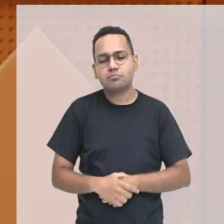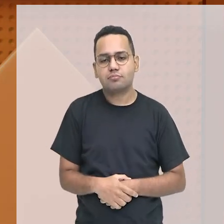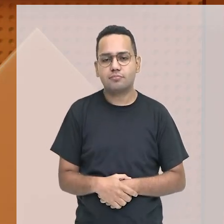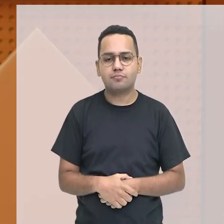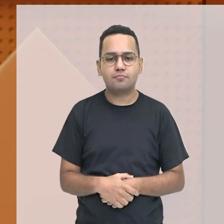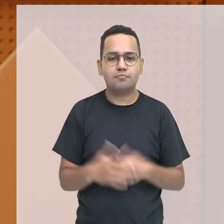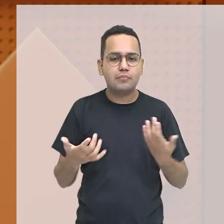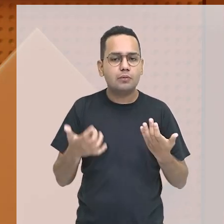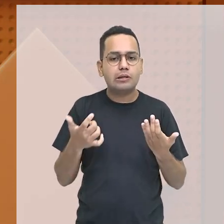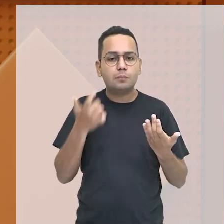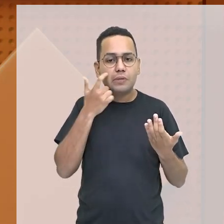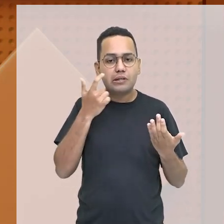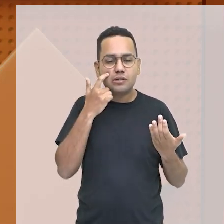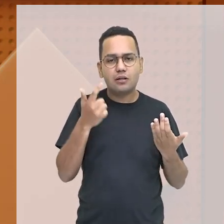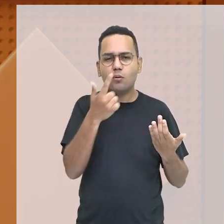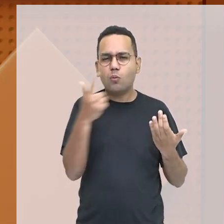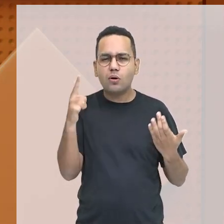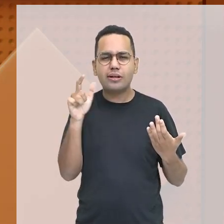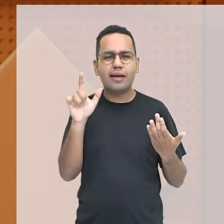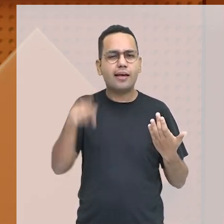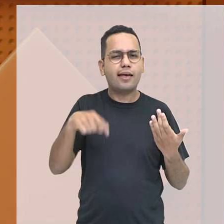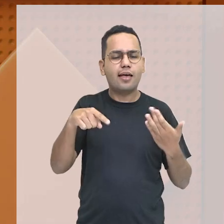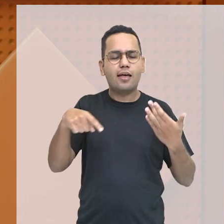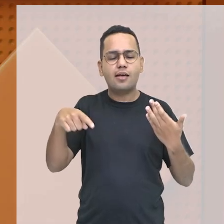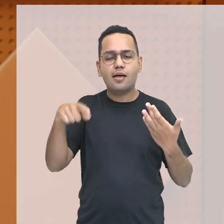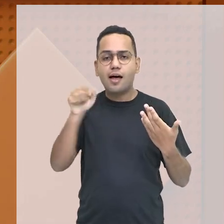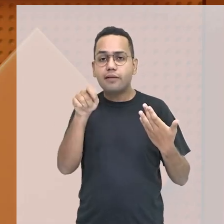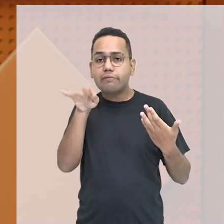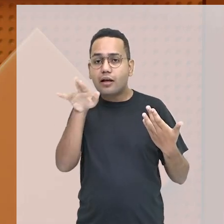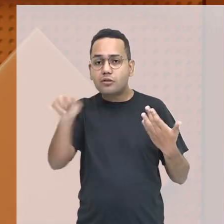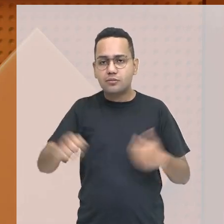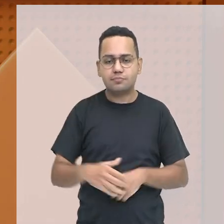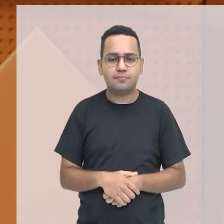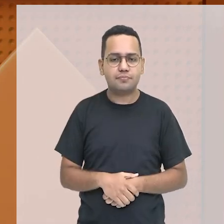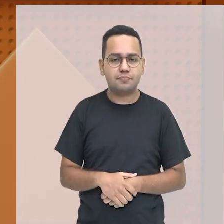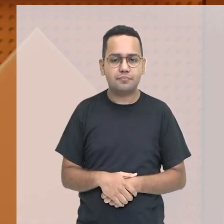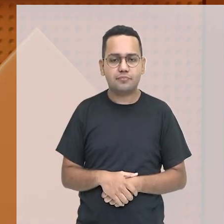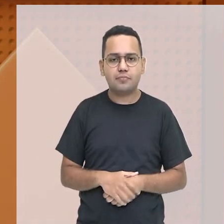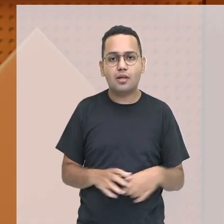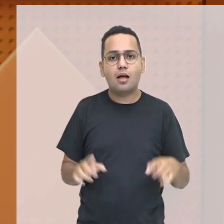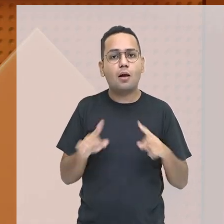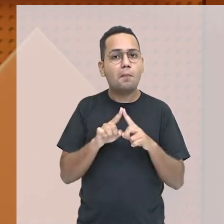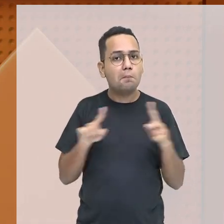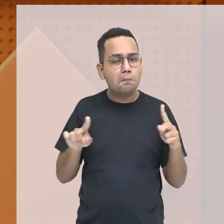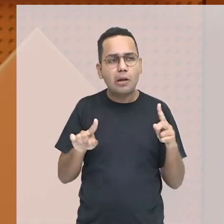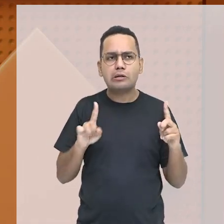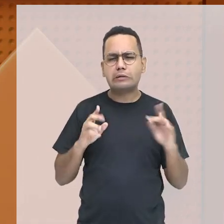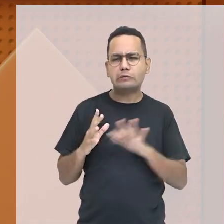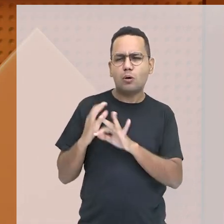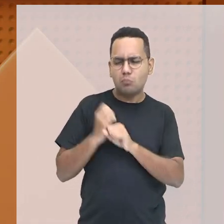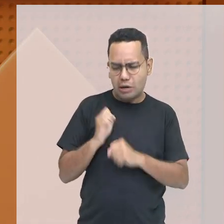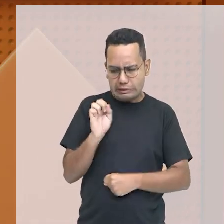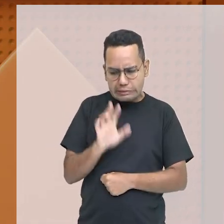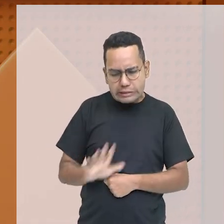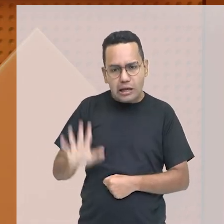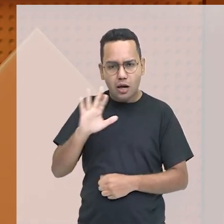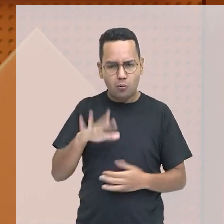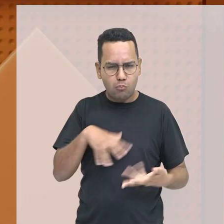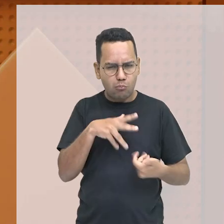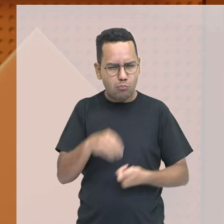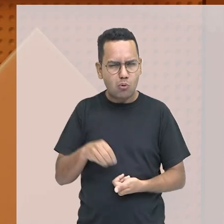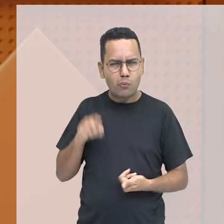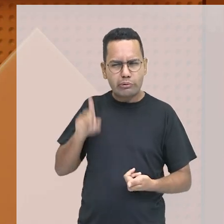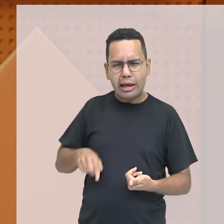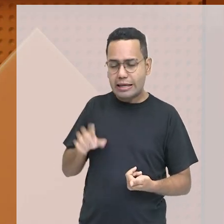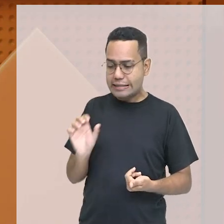ali a Antártica. Então é bem pouca gente diante de toda a população mundial, são cerca de 0,6% de